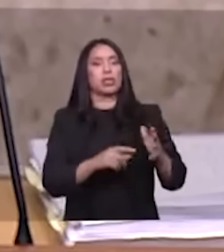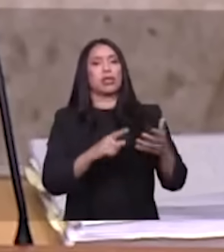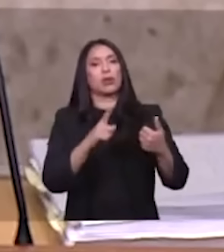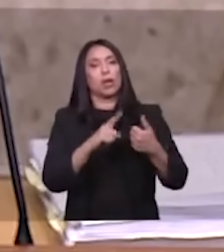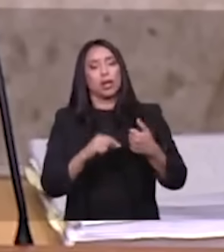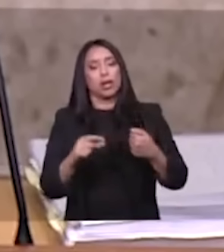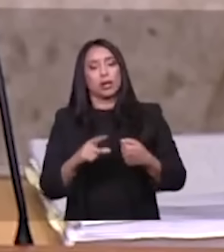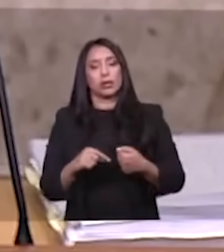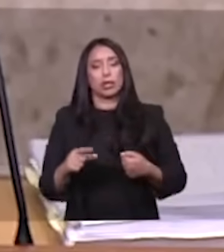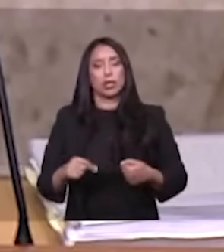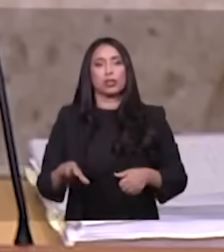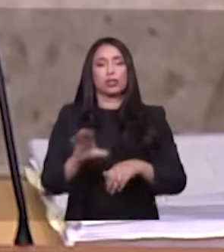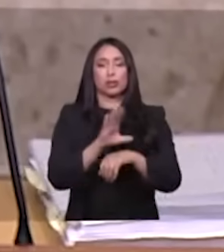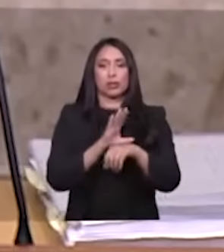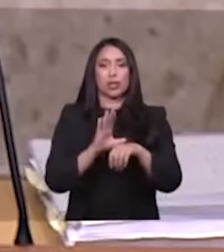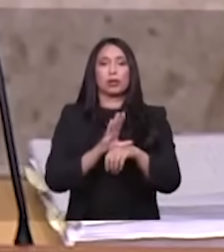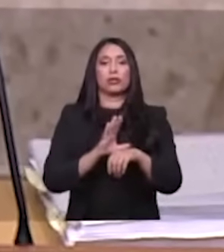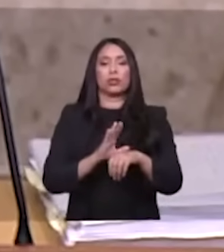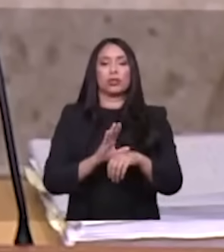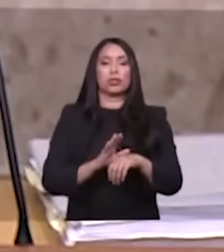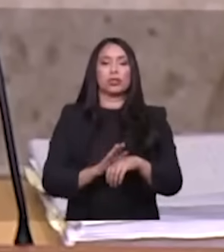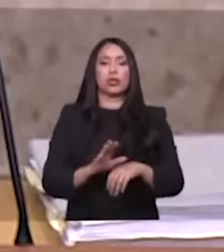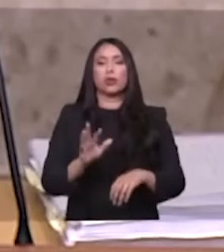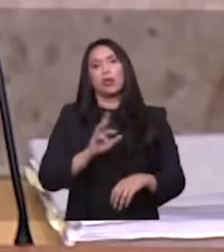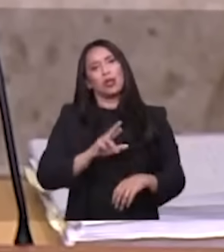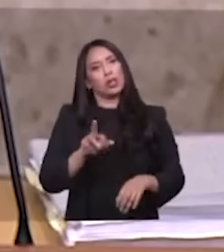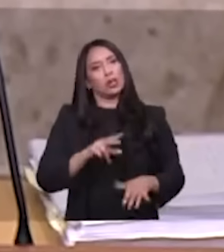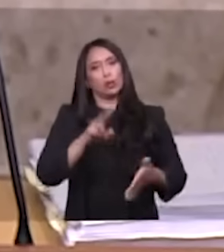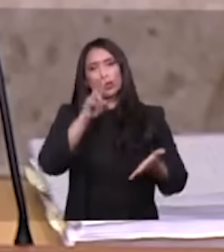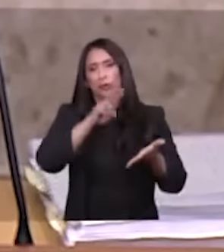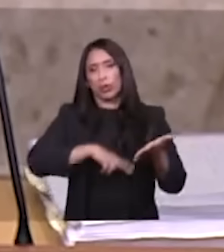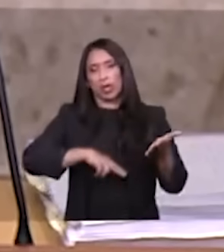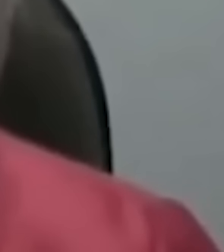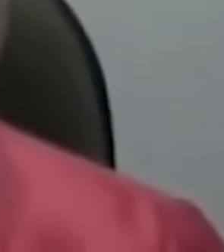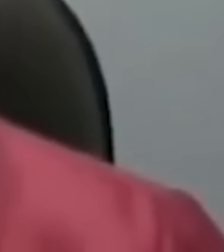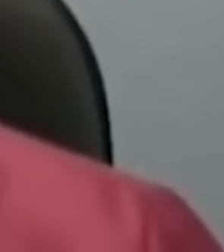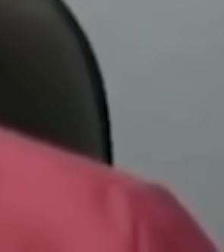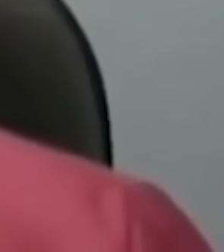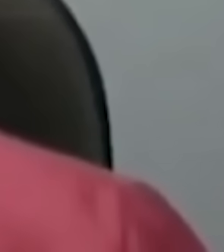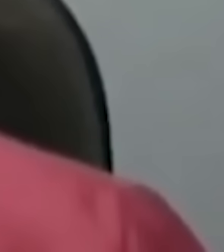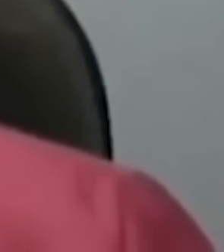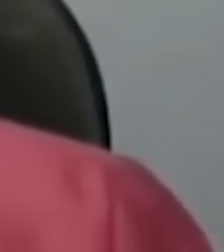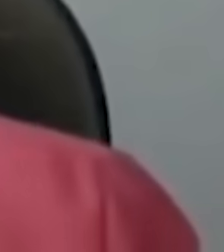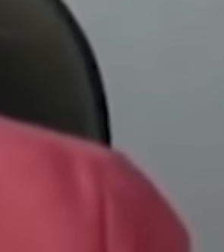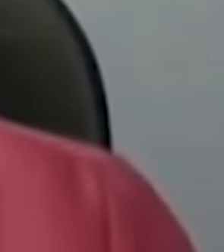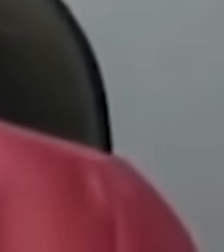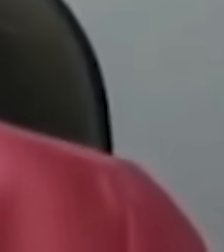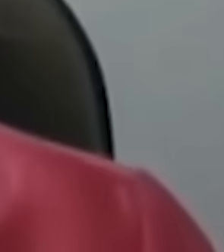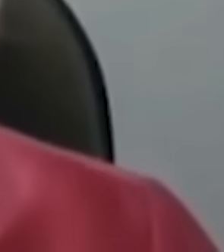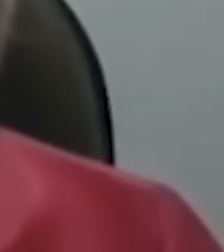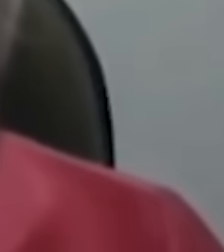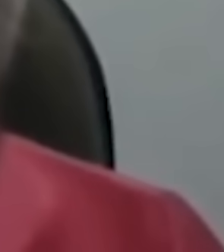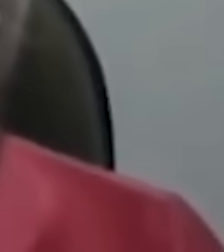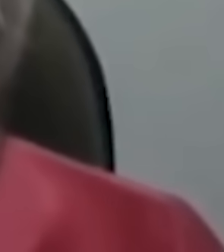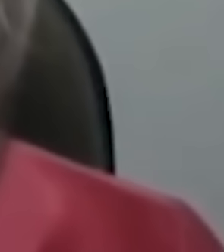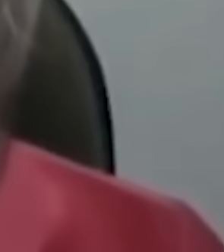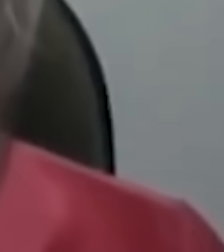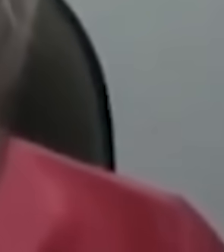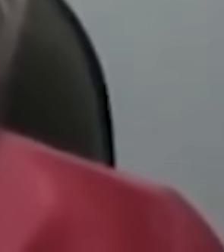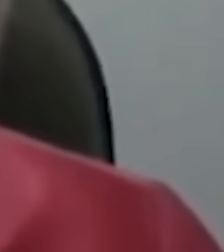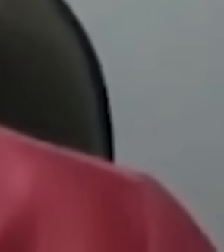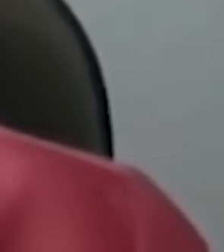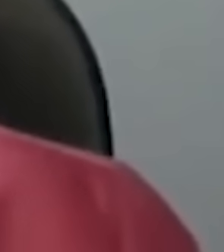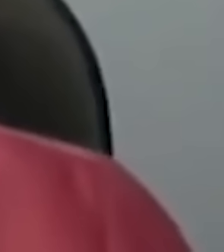Senado, Dino entra na vaga de Rosa Weber, que se aposentou no final de setembro. Assim, a corte ficaria com apenas uma mulher entre